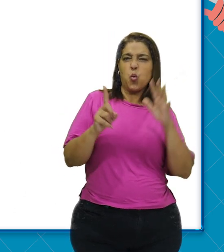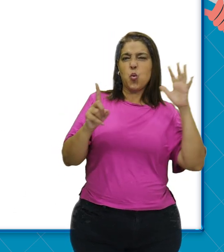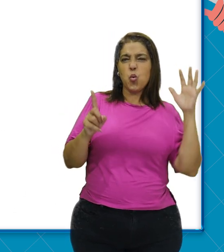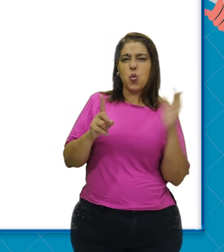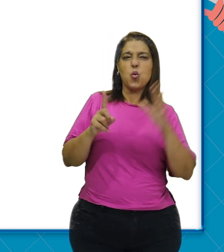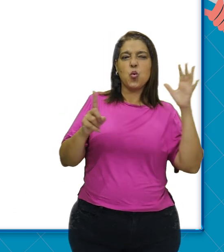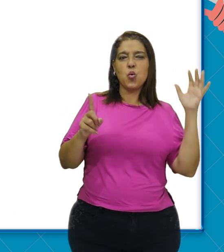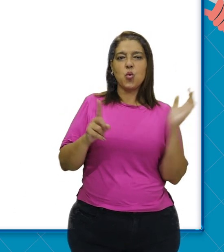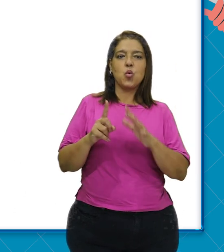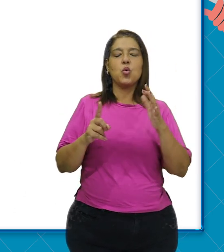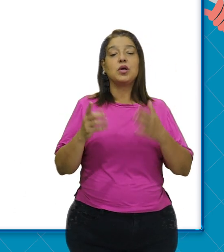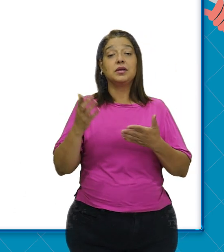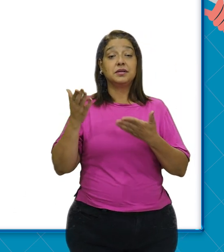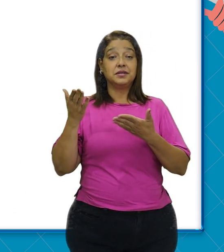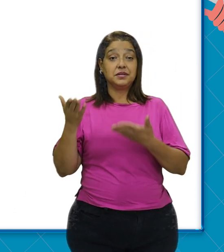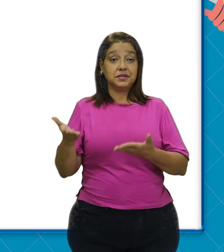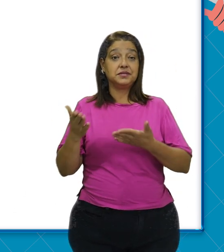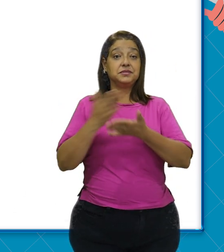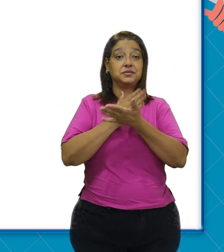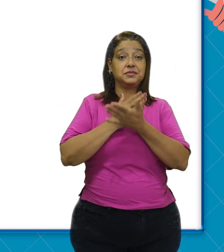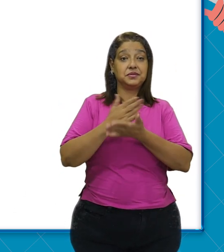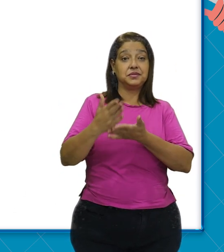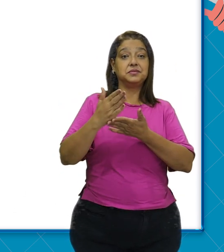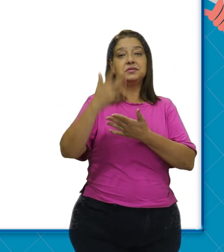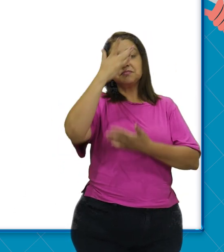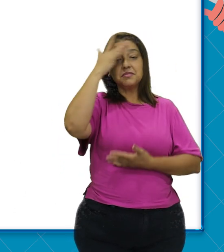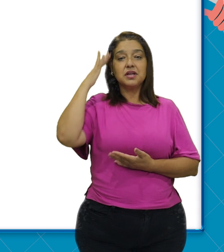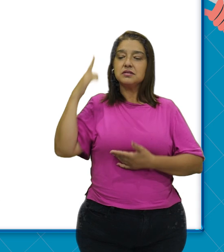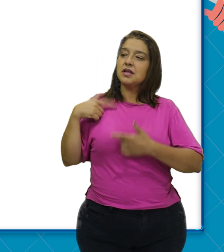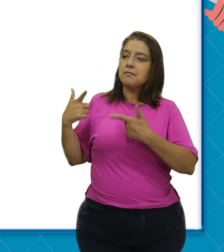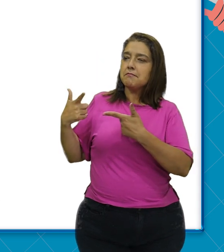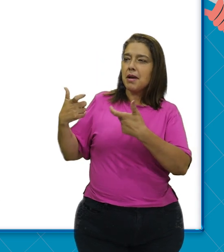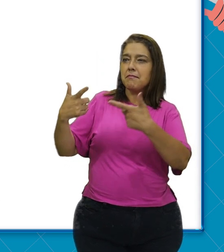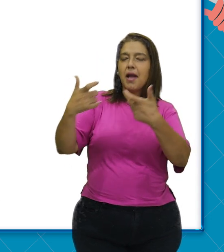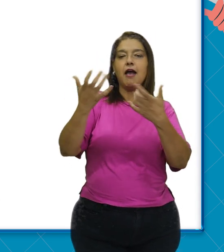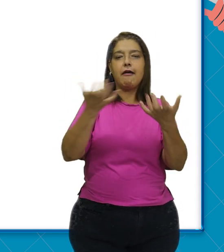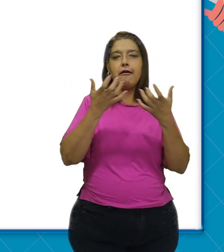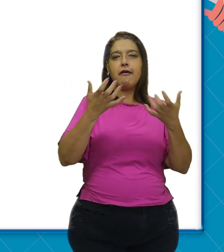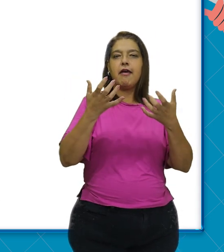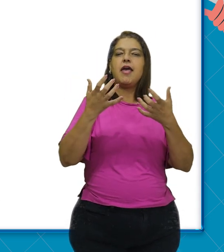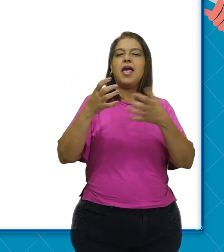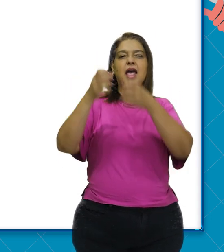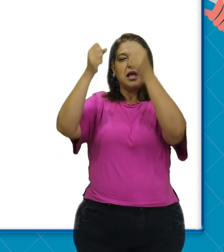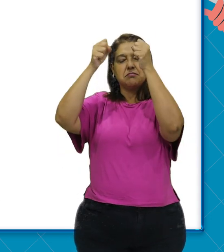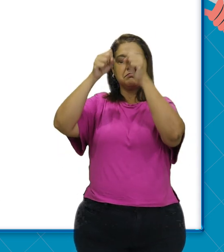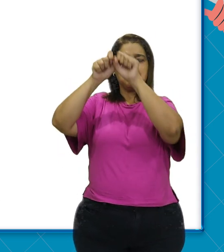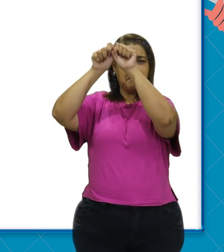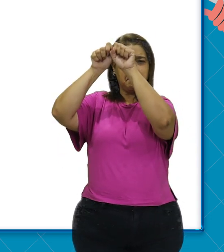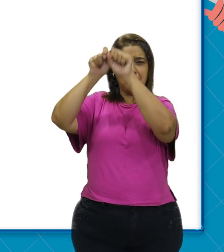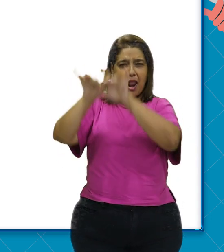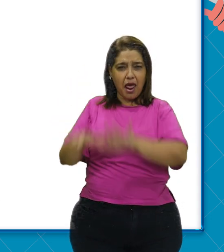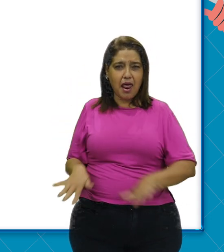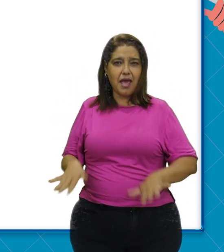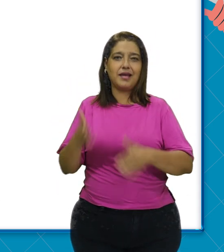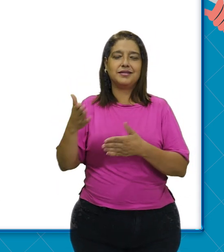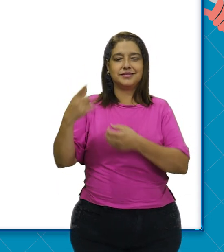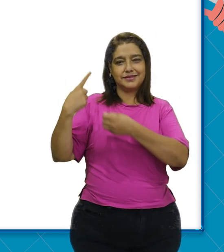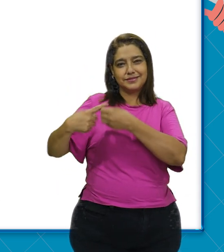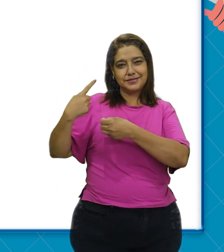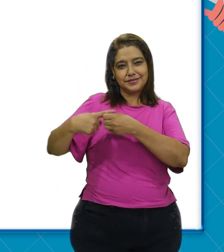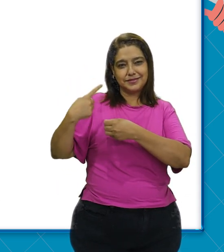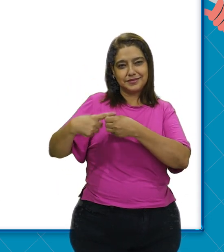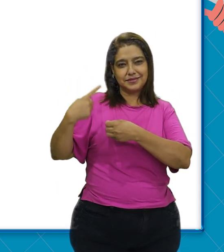em 1896 o governo enviou expedições armadas para desmontar Canudos. Porém, eles não conseguiram de